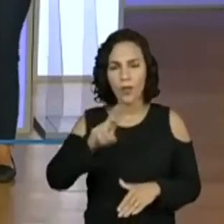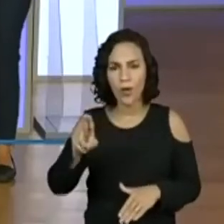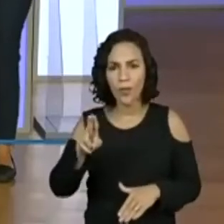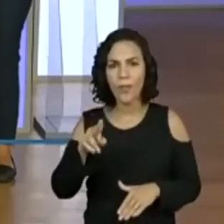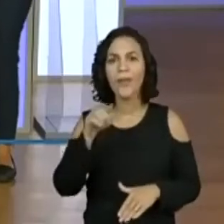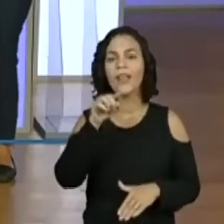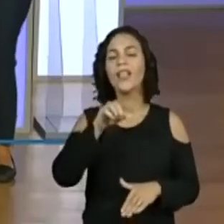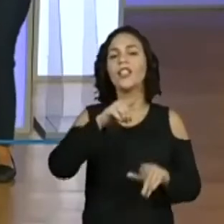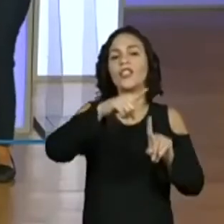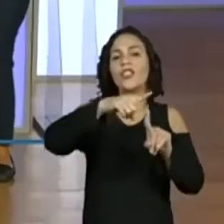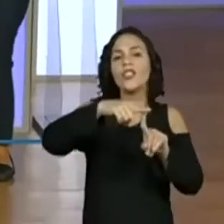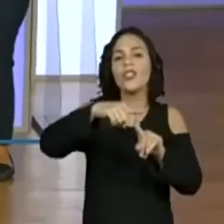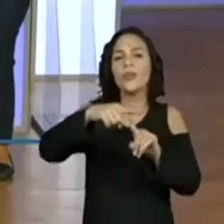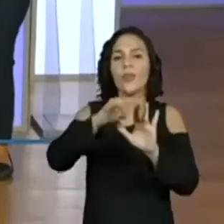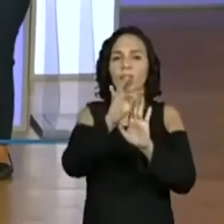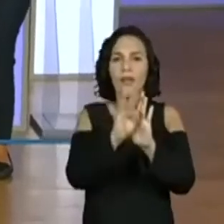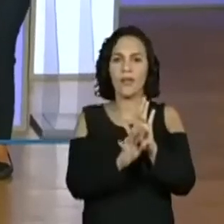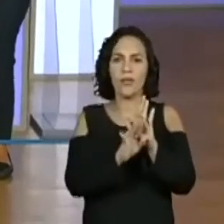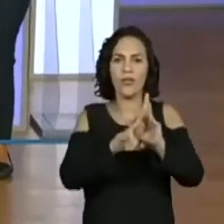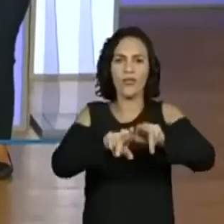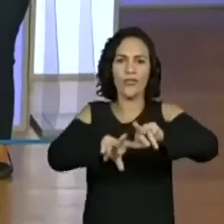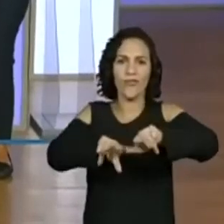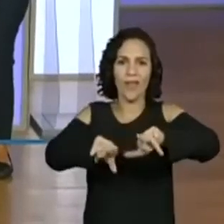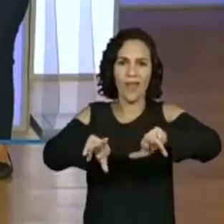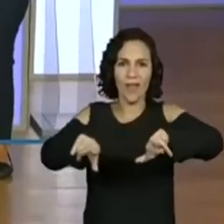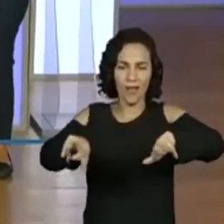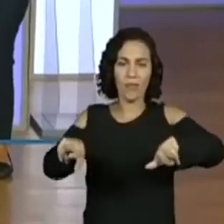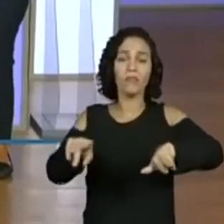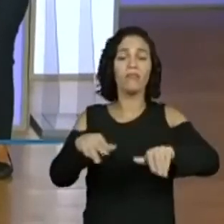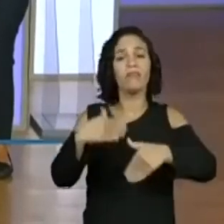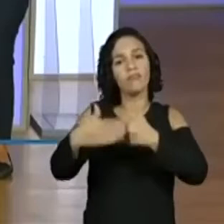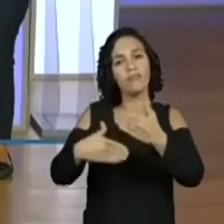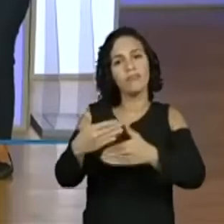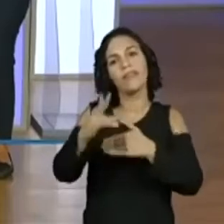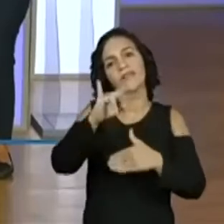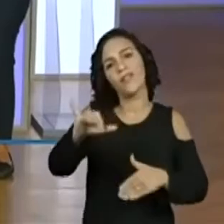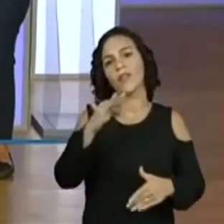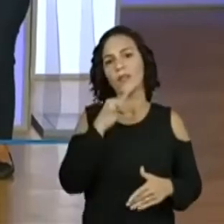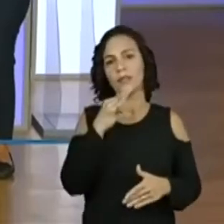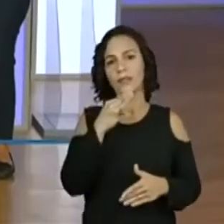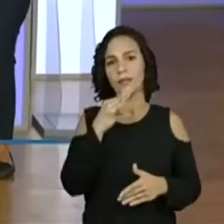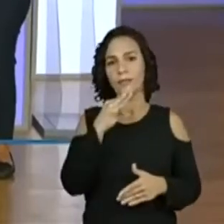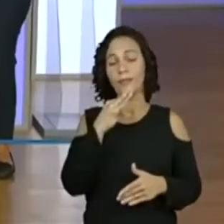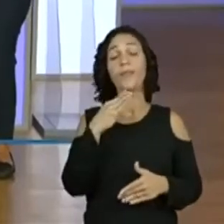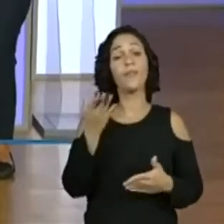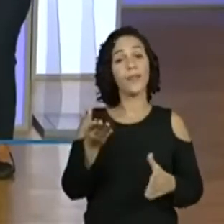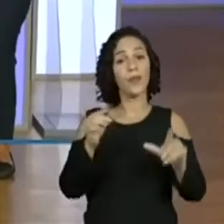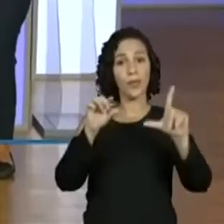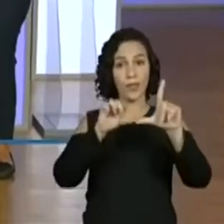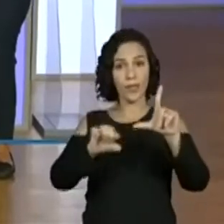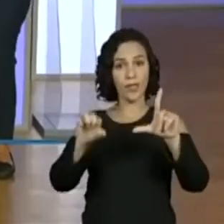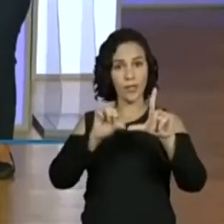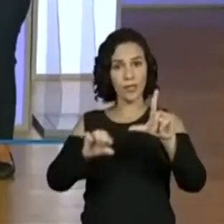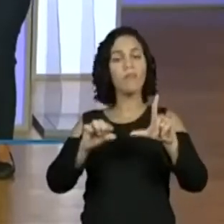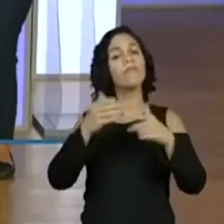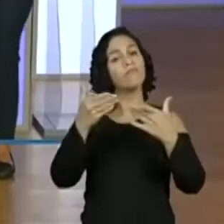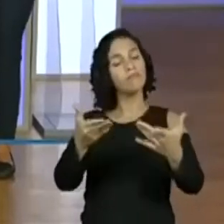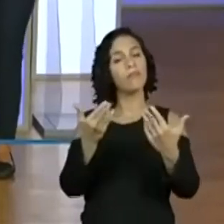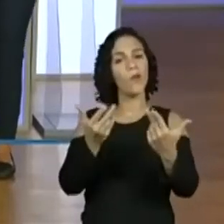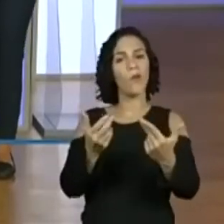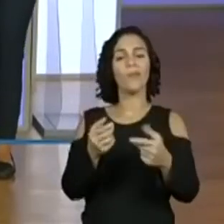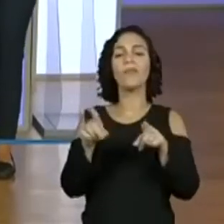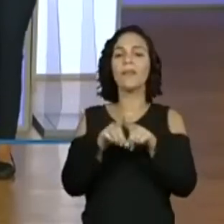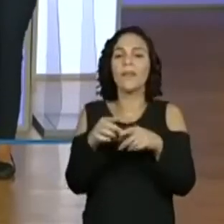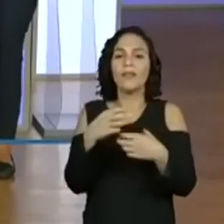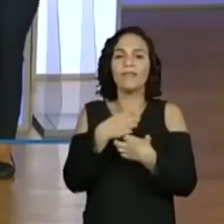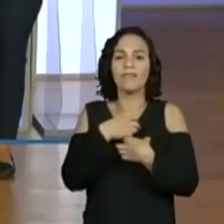os tipos de texto que eles vão conhecer aí no decorrer do tempo. E a legenda é um tipo de texto. E o comportamento leitor,